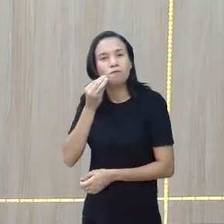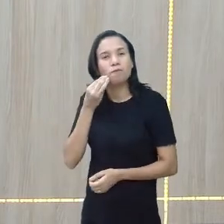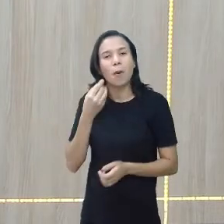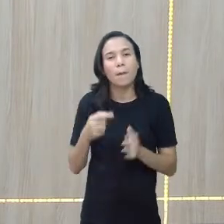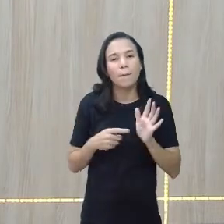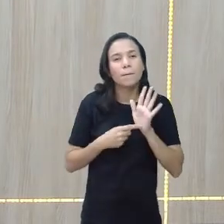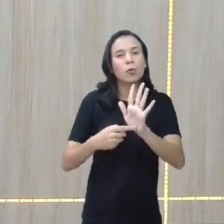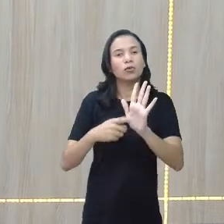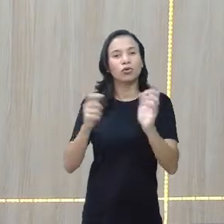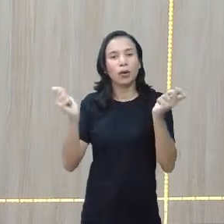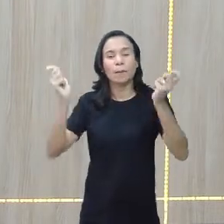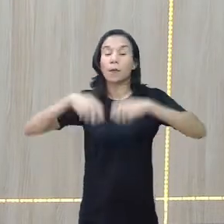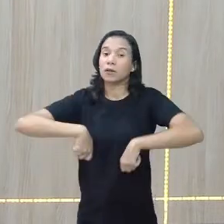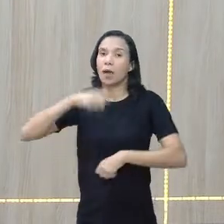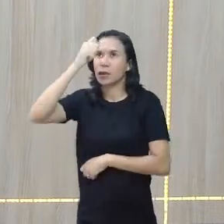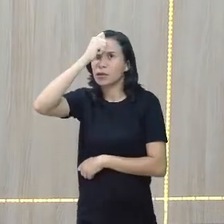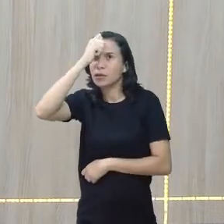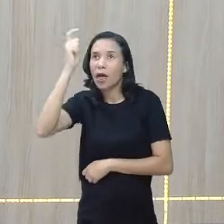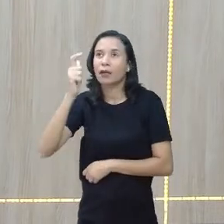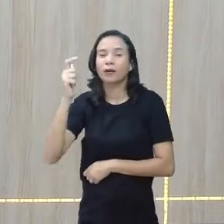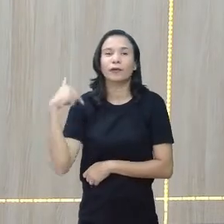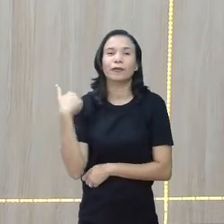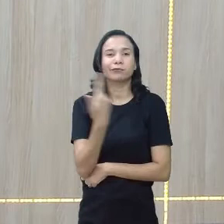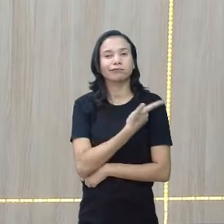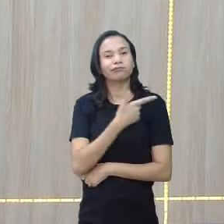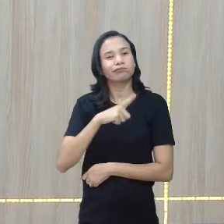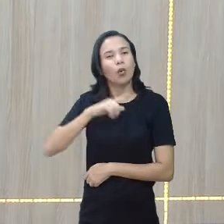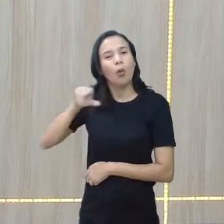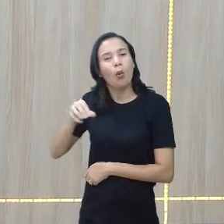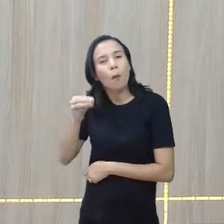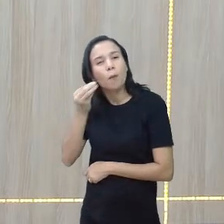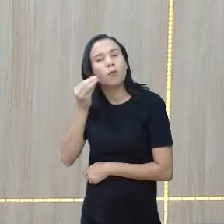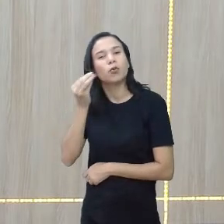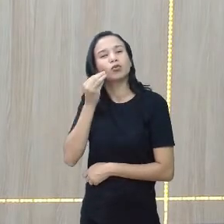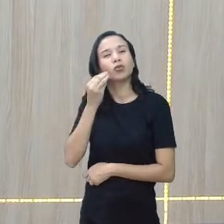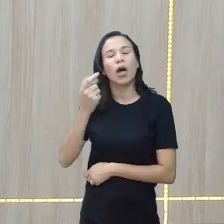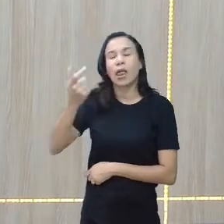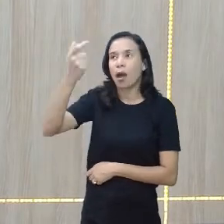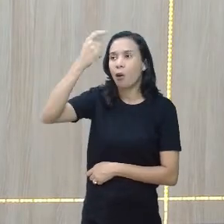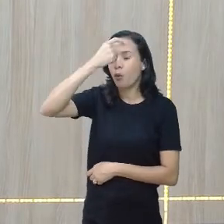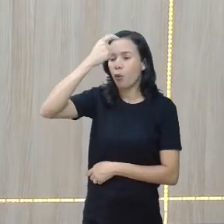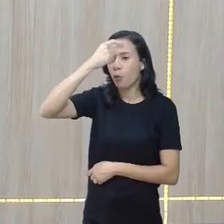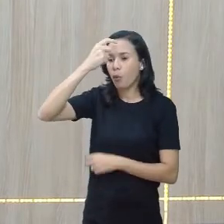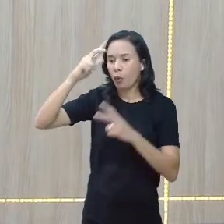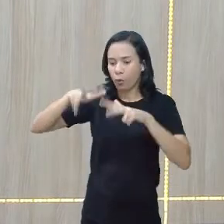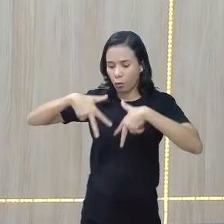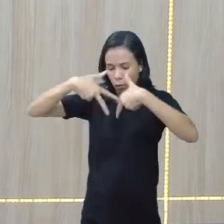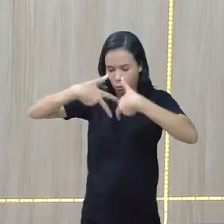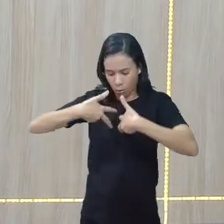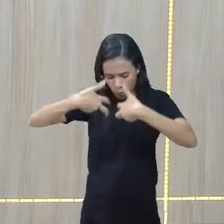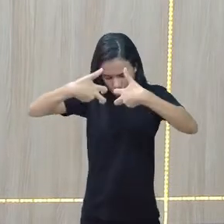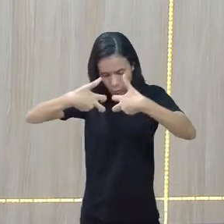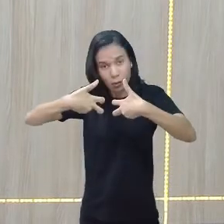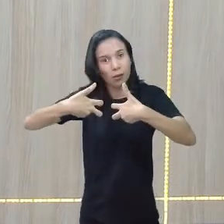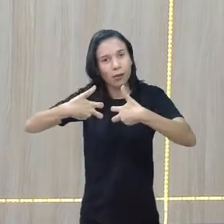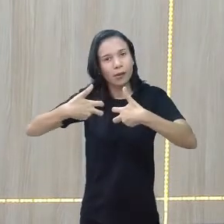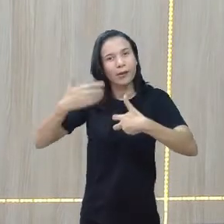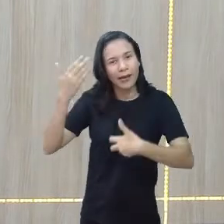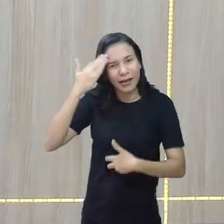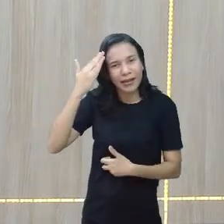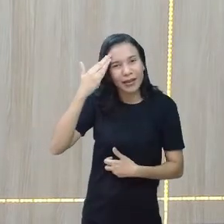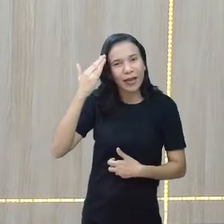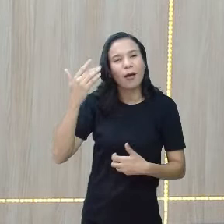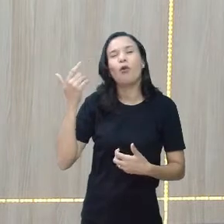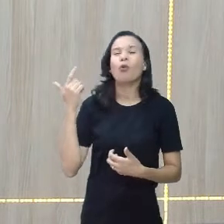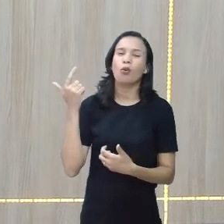seu potencial criativo, a gente está dando a oportunidade dele tomar consciência de si também, né? Ele vai entender que ele